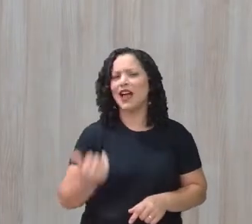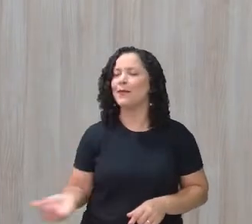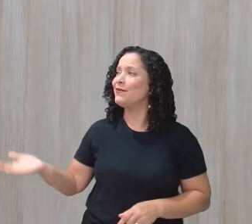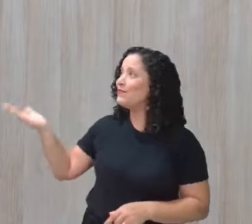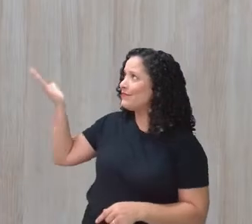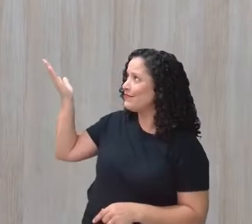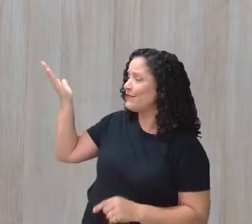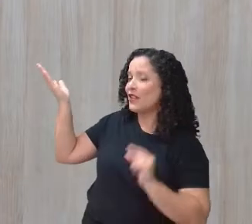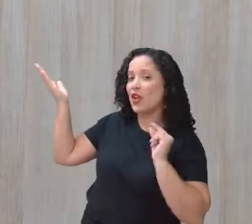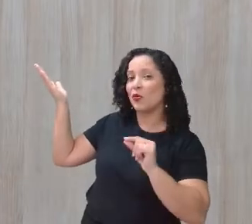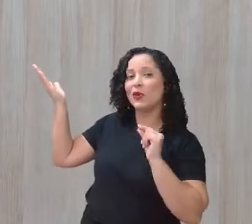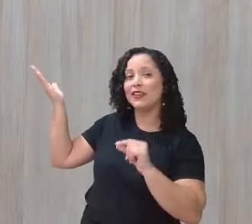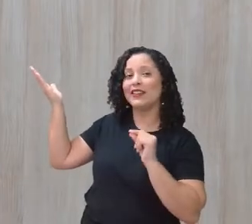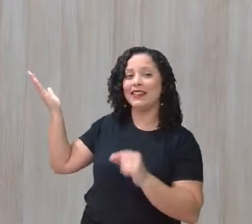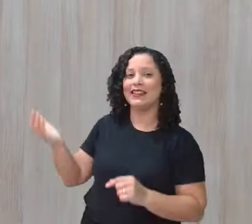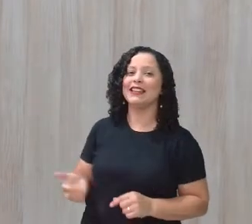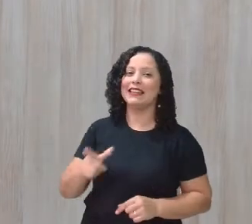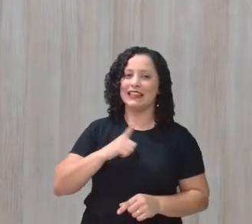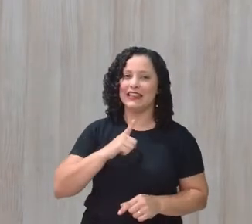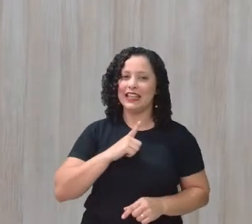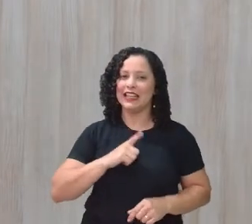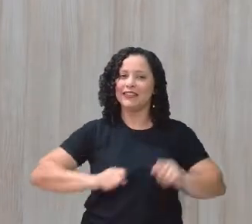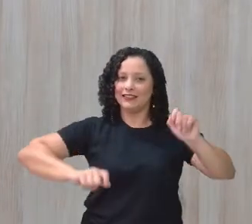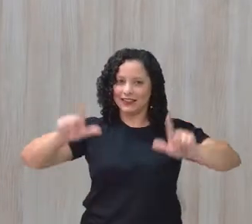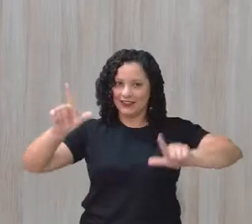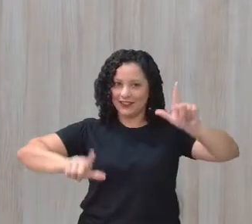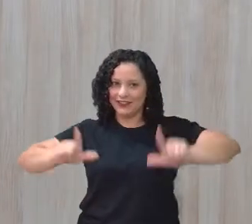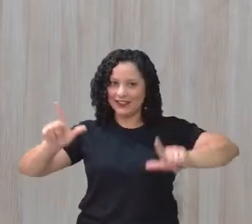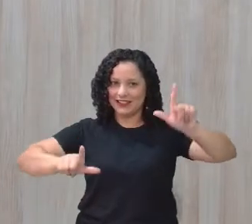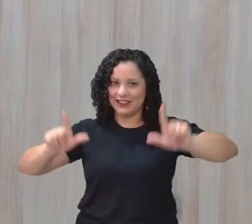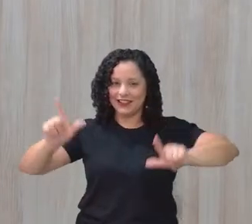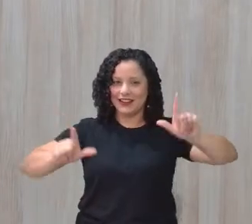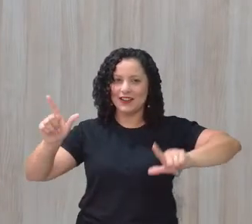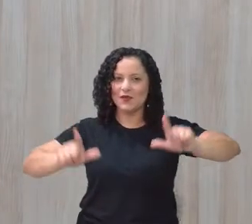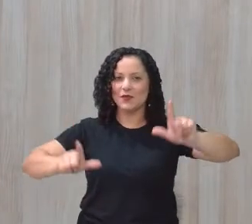um personagem, né, de desenho que